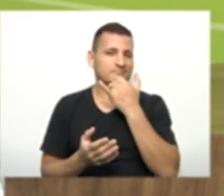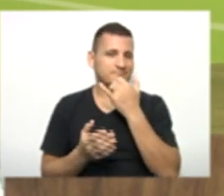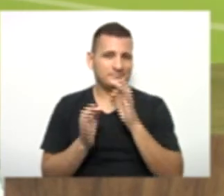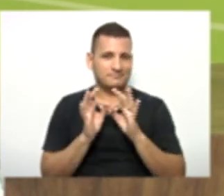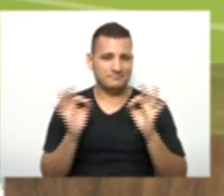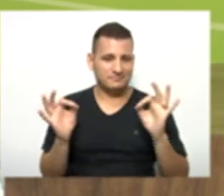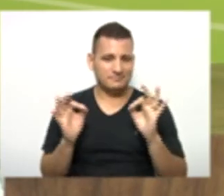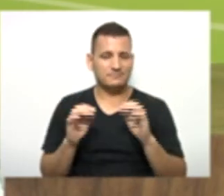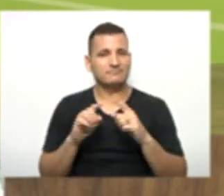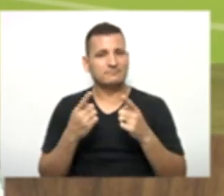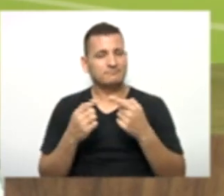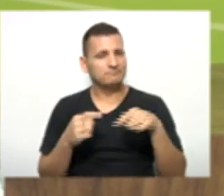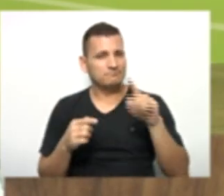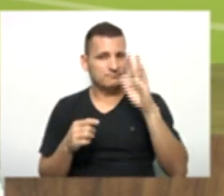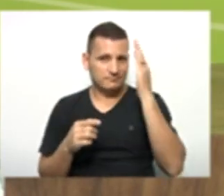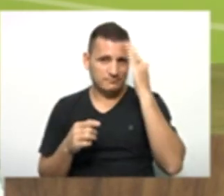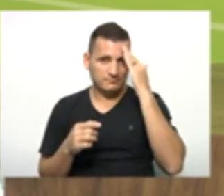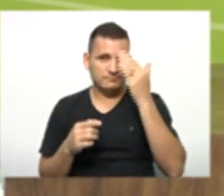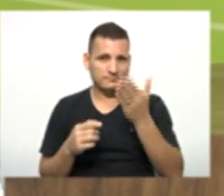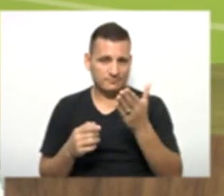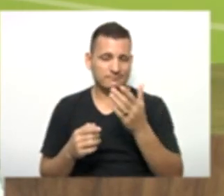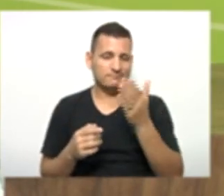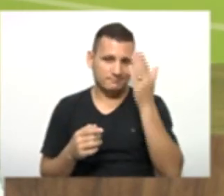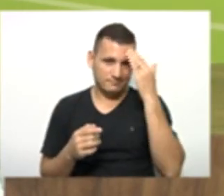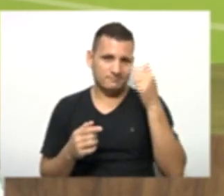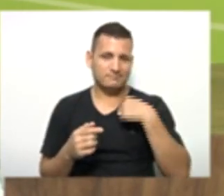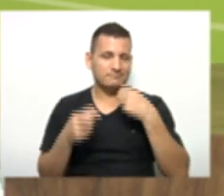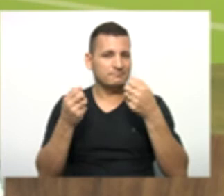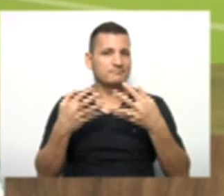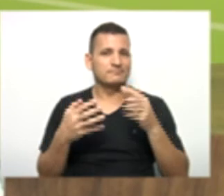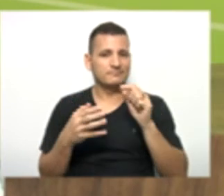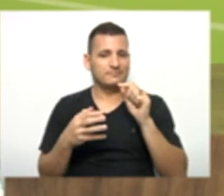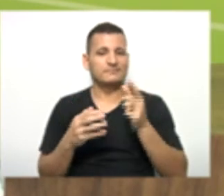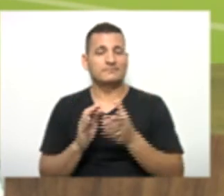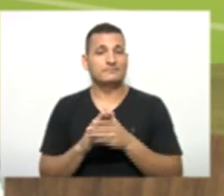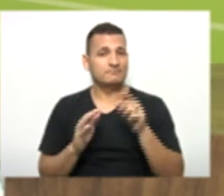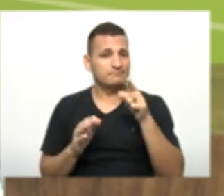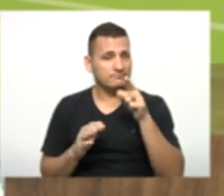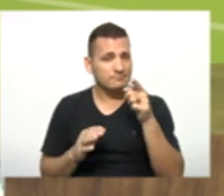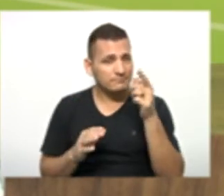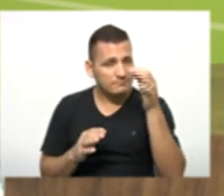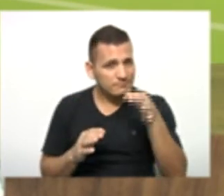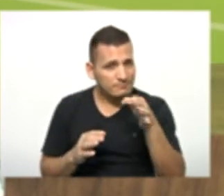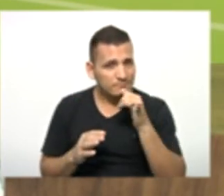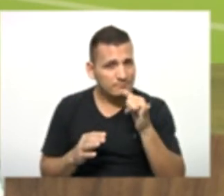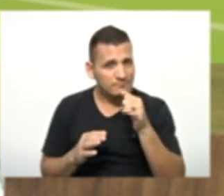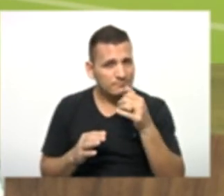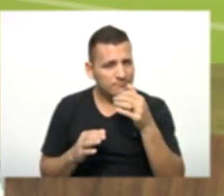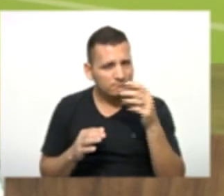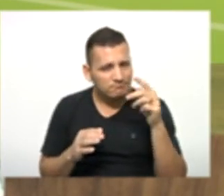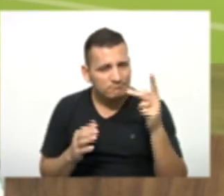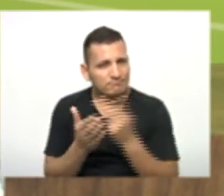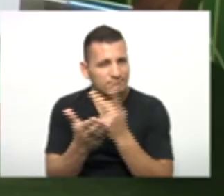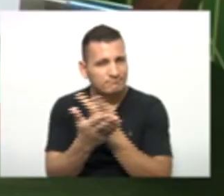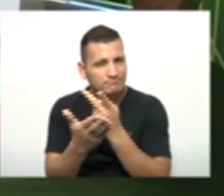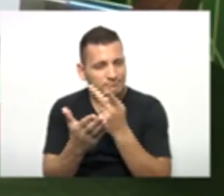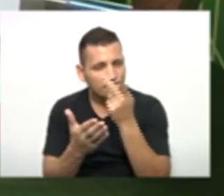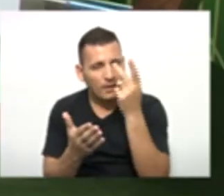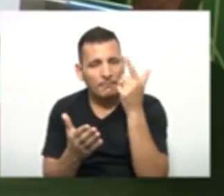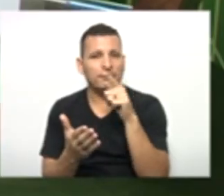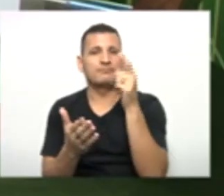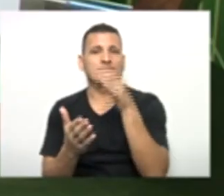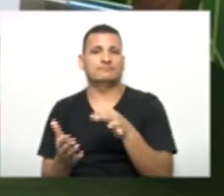ditado, gente, mas vocês estão ligados, vocês vão saber do que eu estou falando. Vocês só vão acertar um dia se vocês errarem. Acho que deve ser isso. Vamos lá,